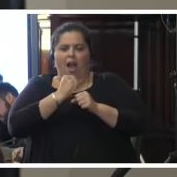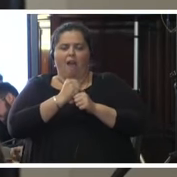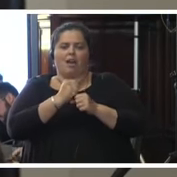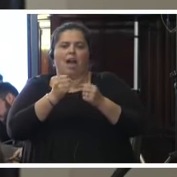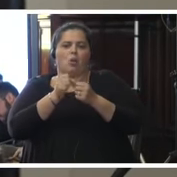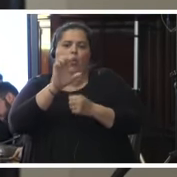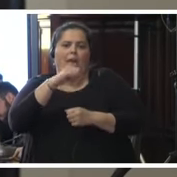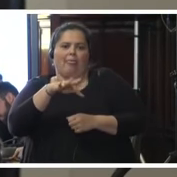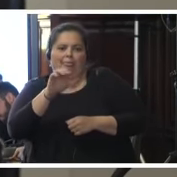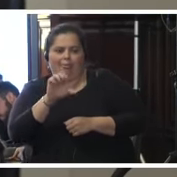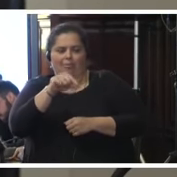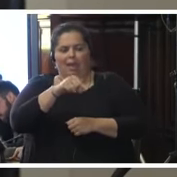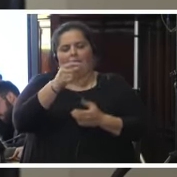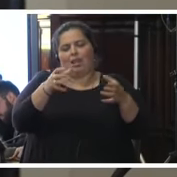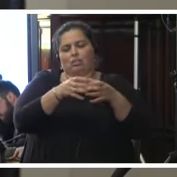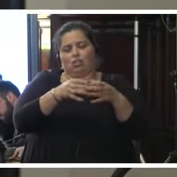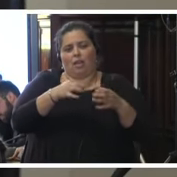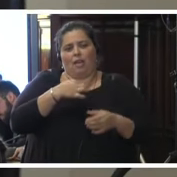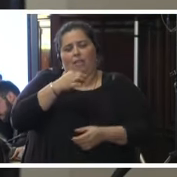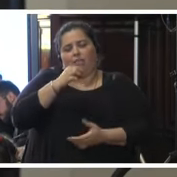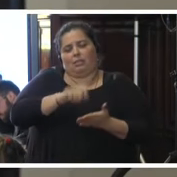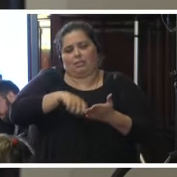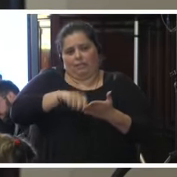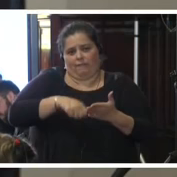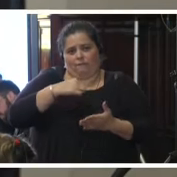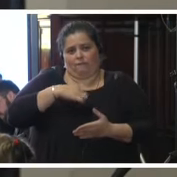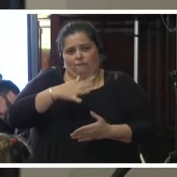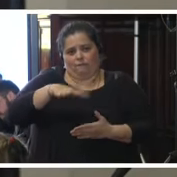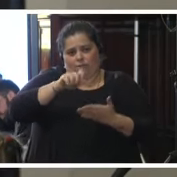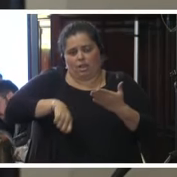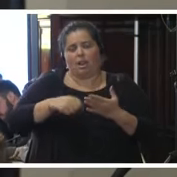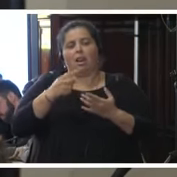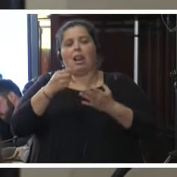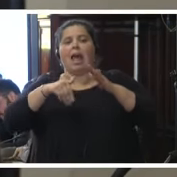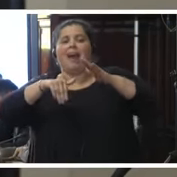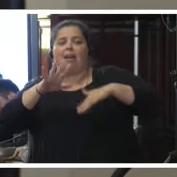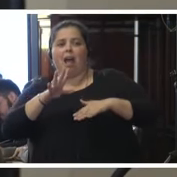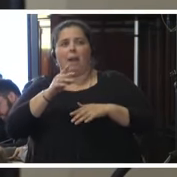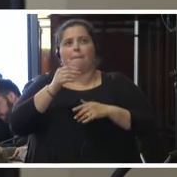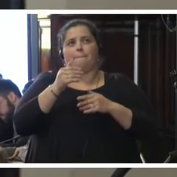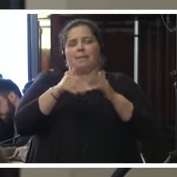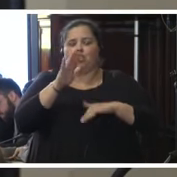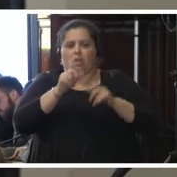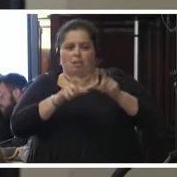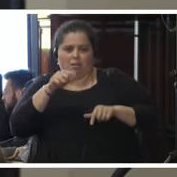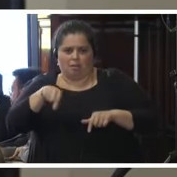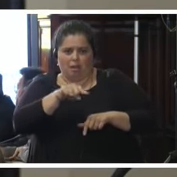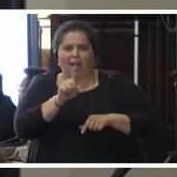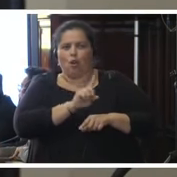Na esmagadora maioria desses casos, não se trata de enfrentamento,